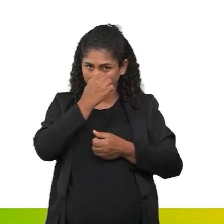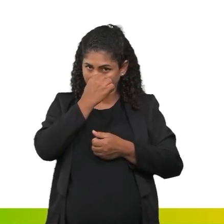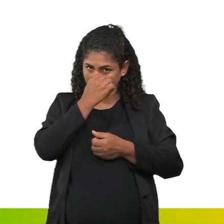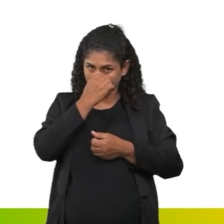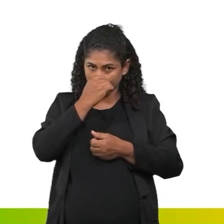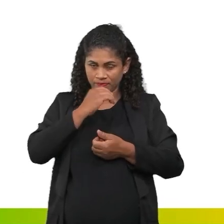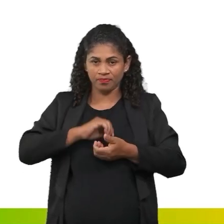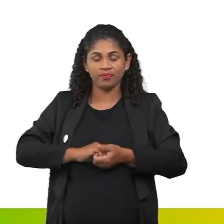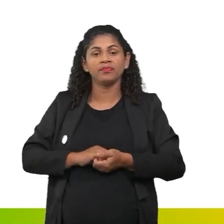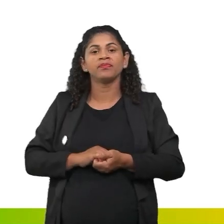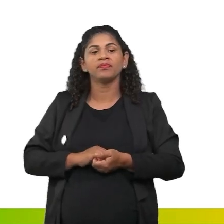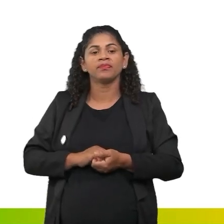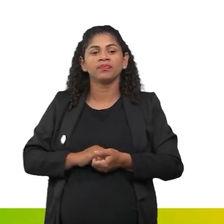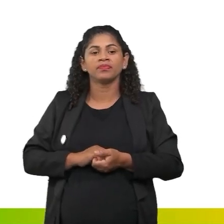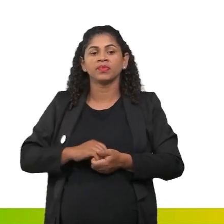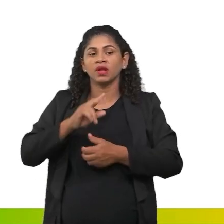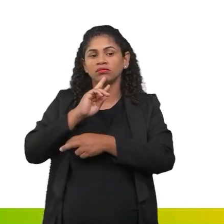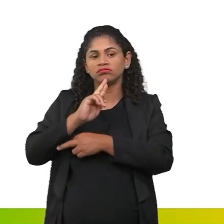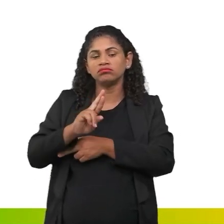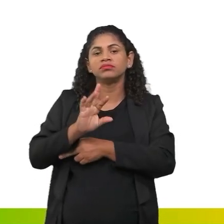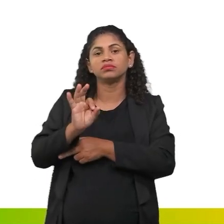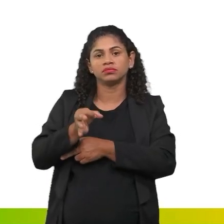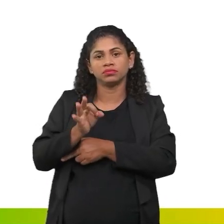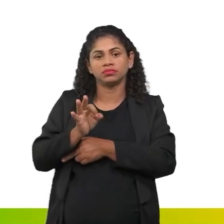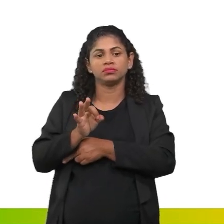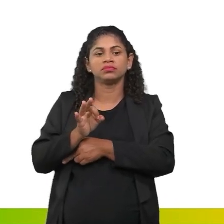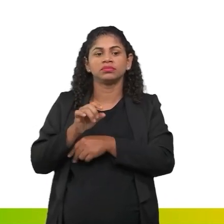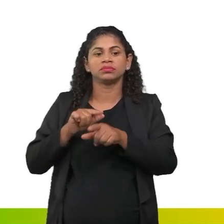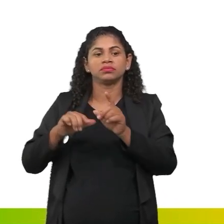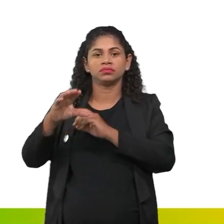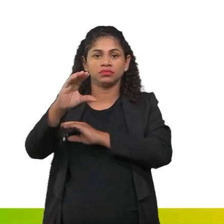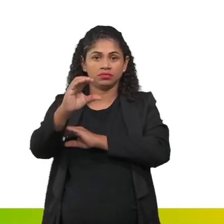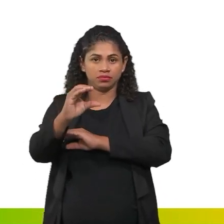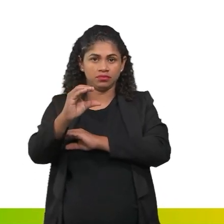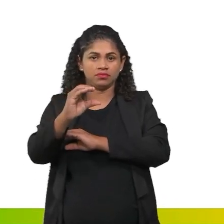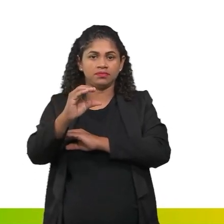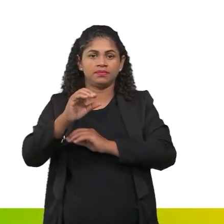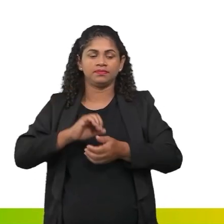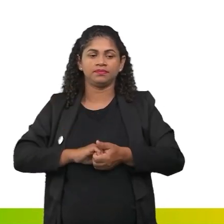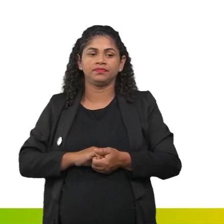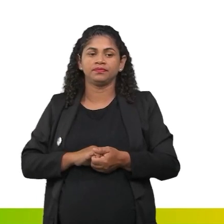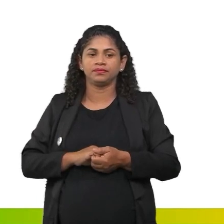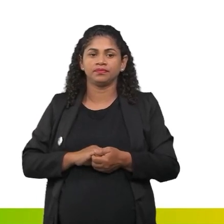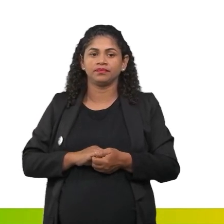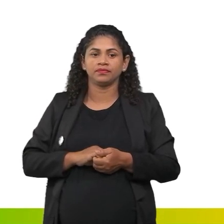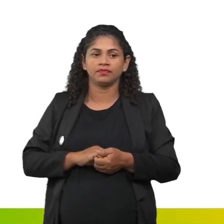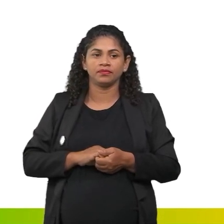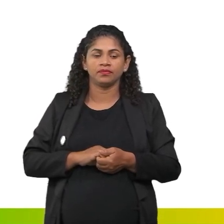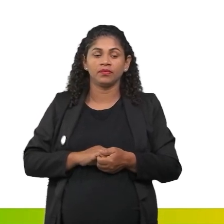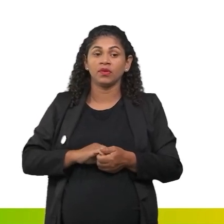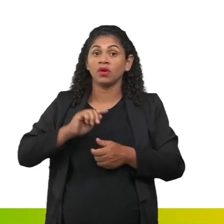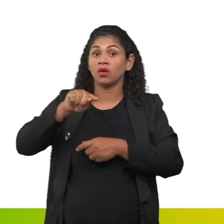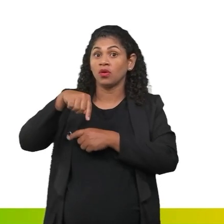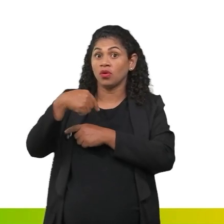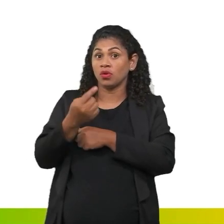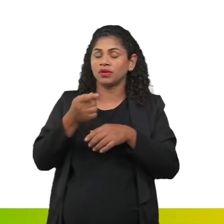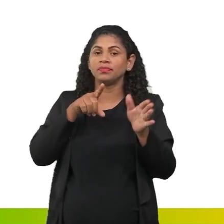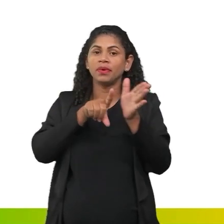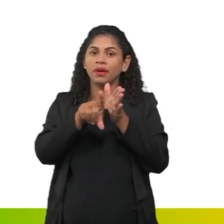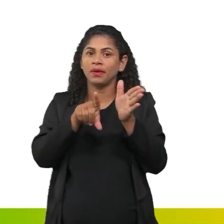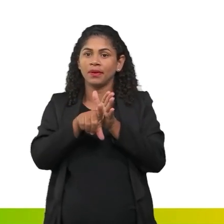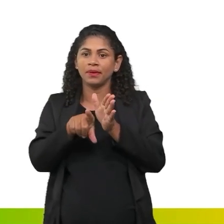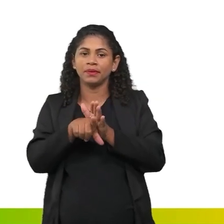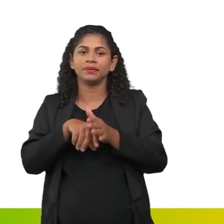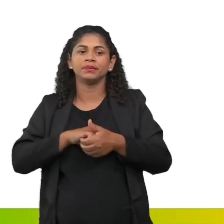carbônico. Então, a resposta correta é a letra C. Vamos para a nossa próxima